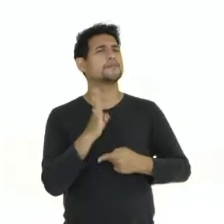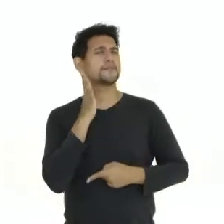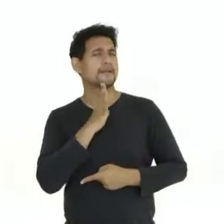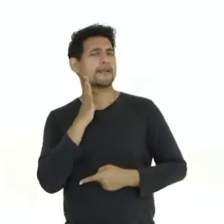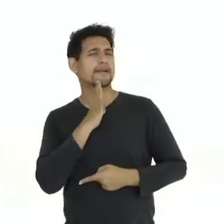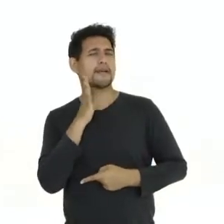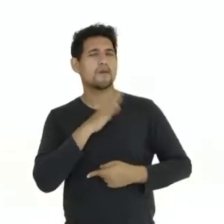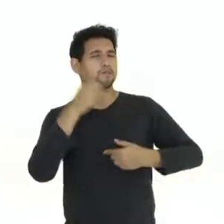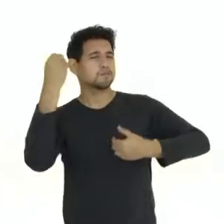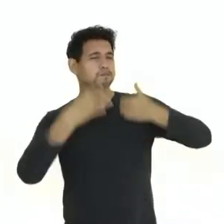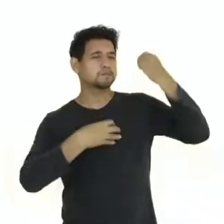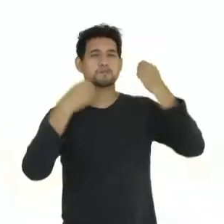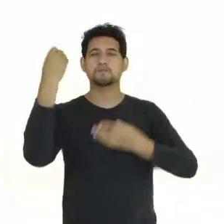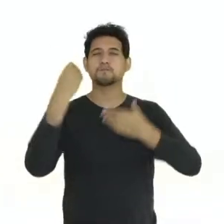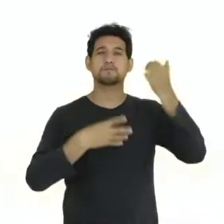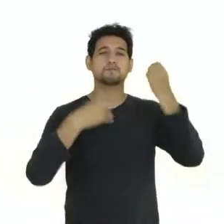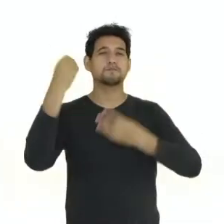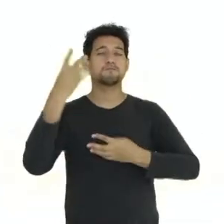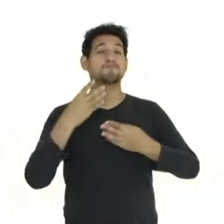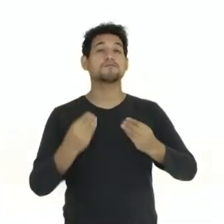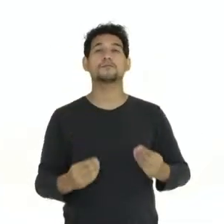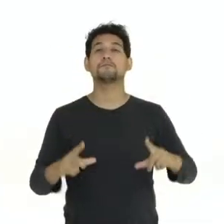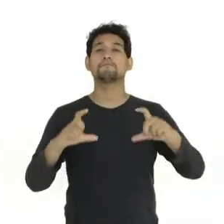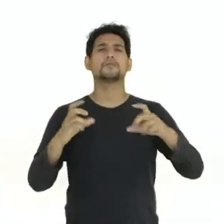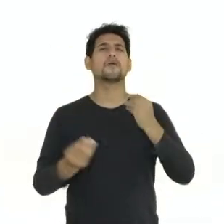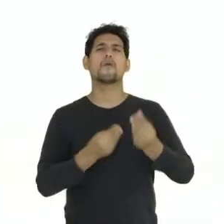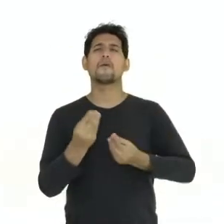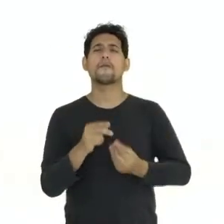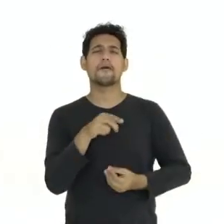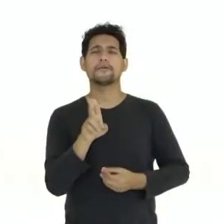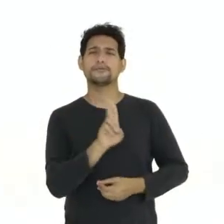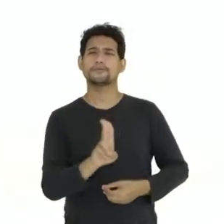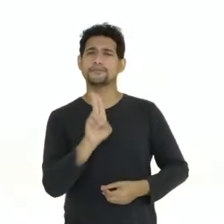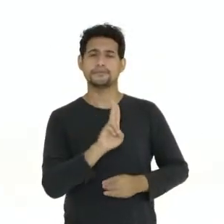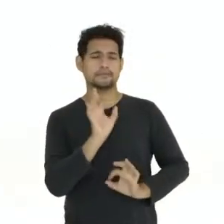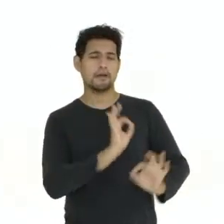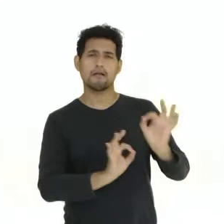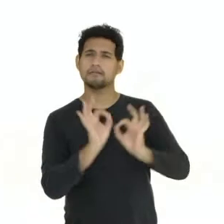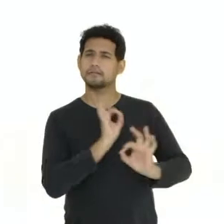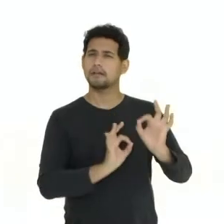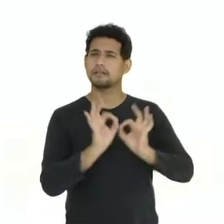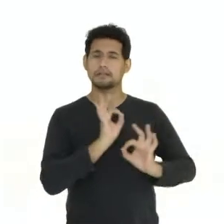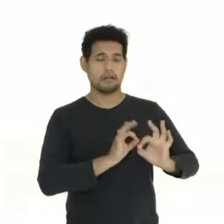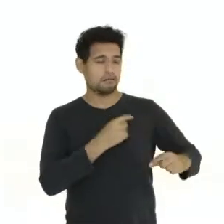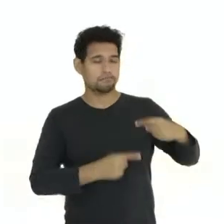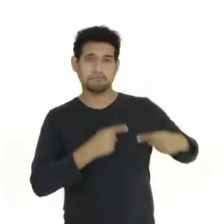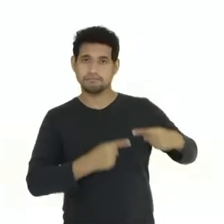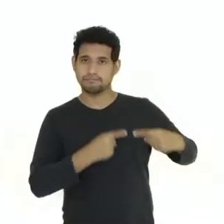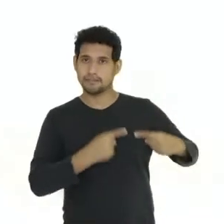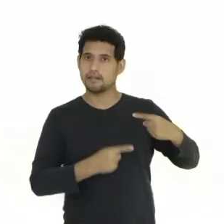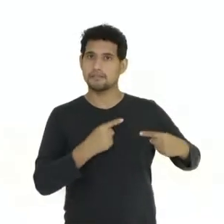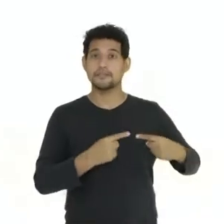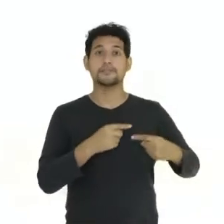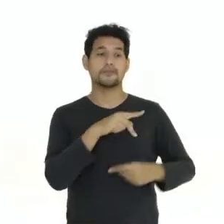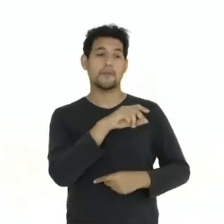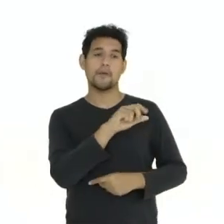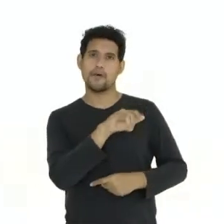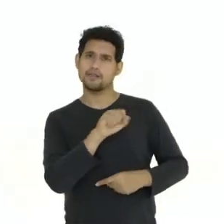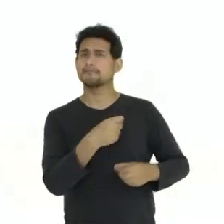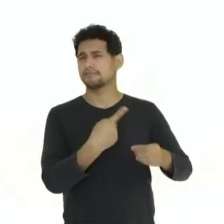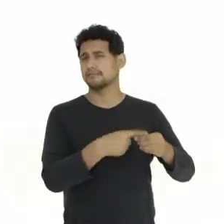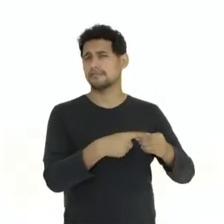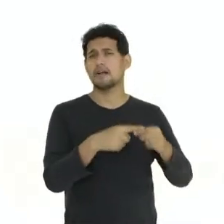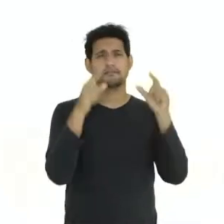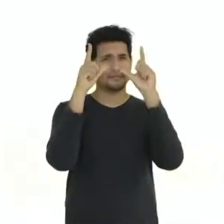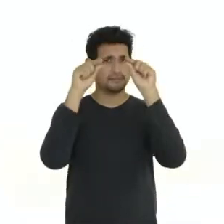bacana de explicação desse funcionamento da organização política das polis gregas,